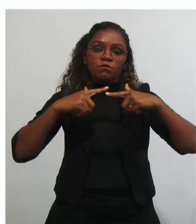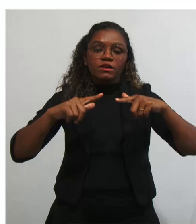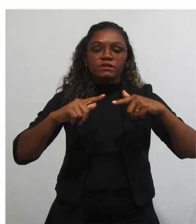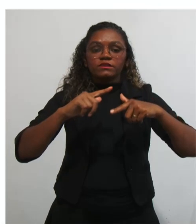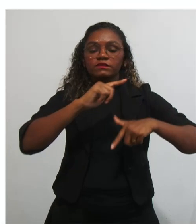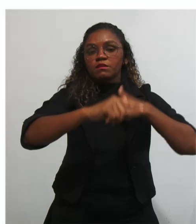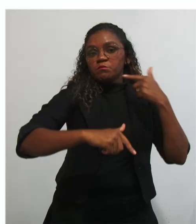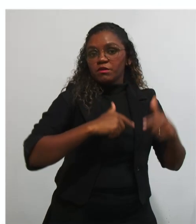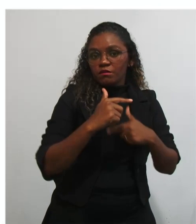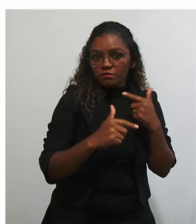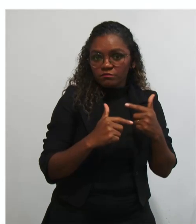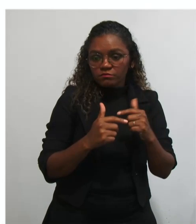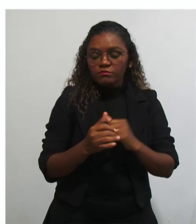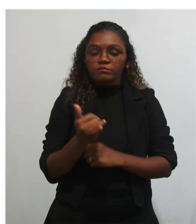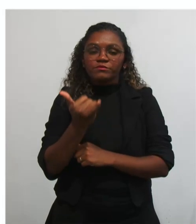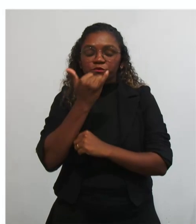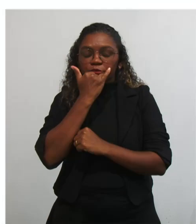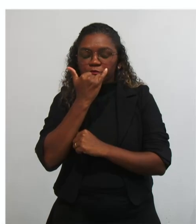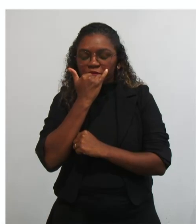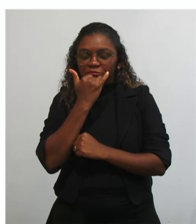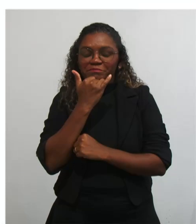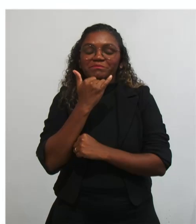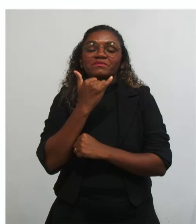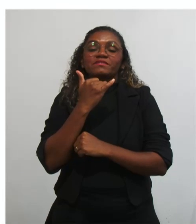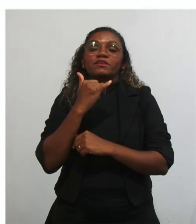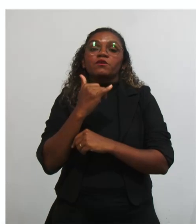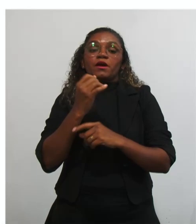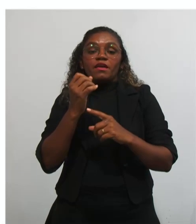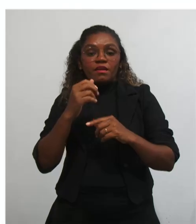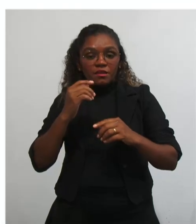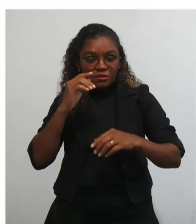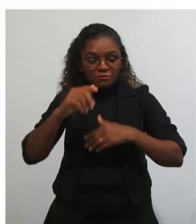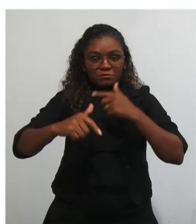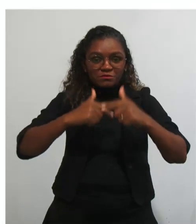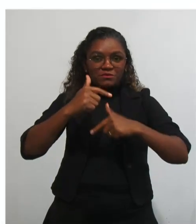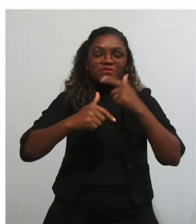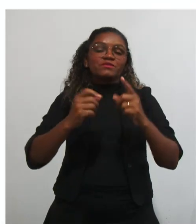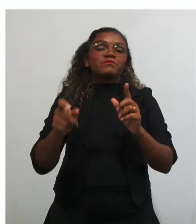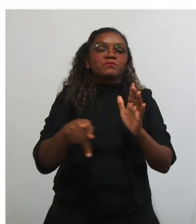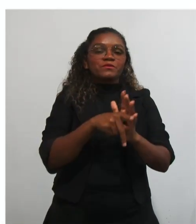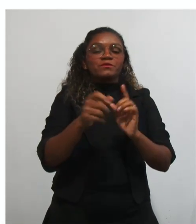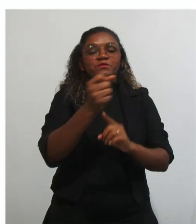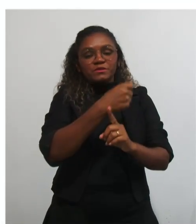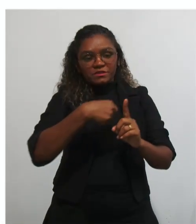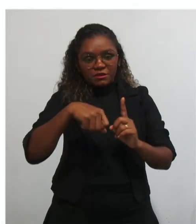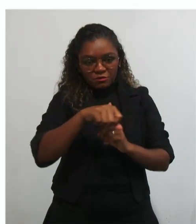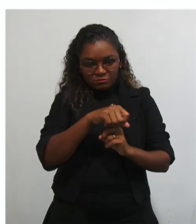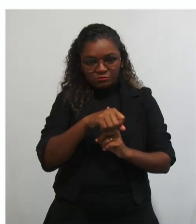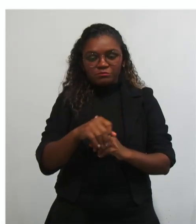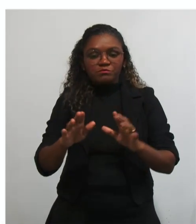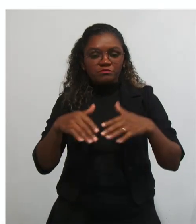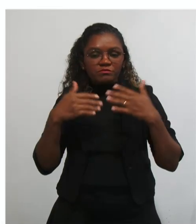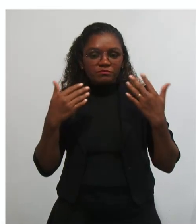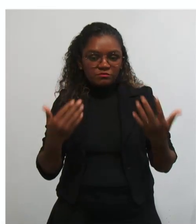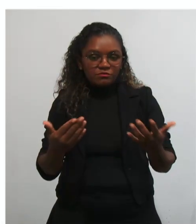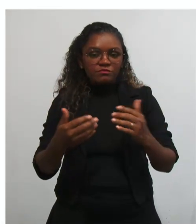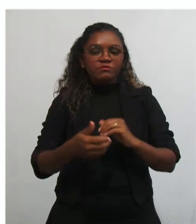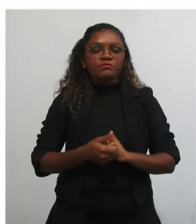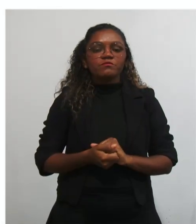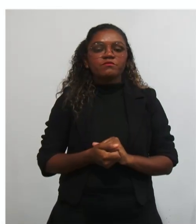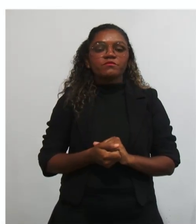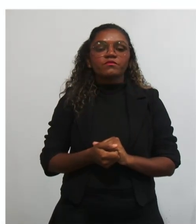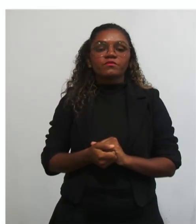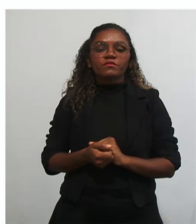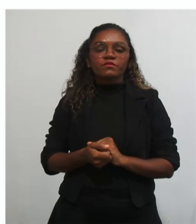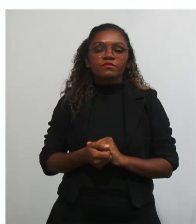diferente. Linguagem como produção social. Então, a linguagem como produção social,